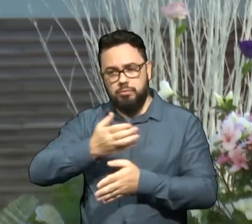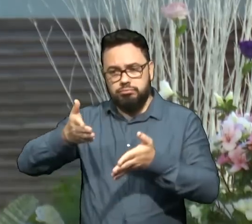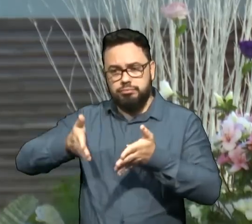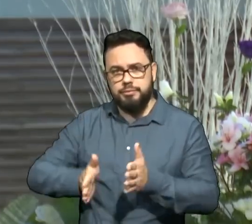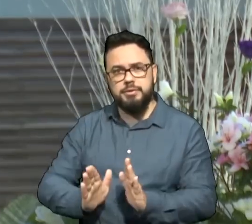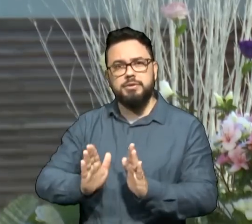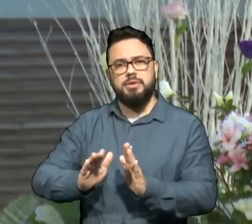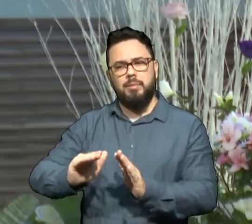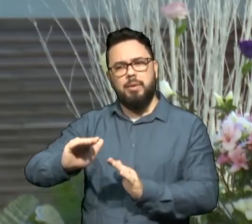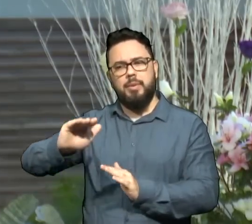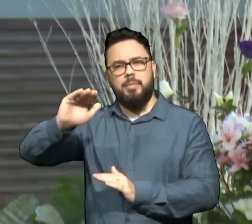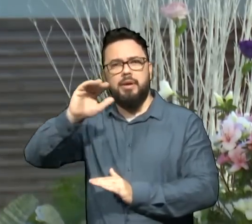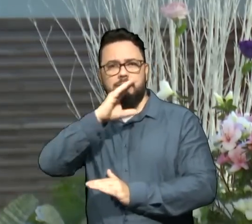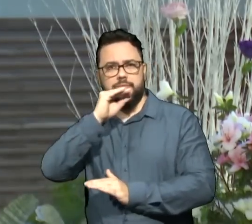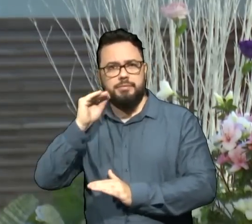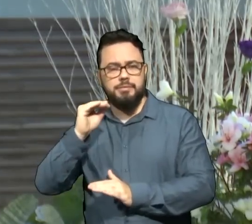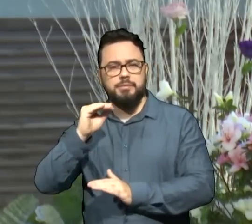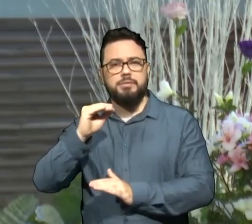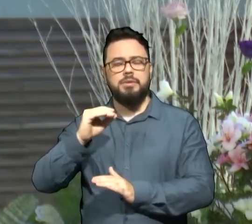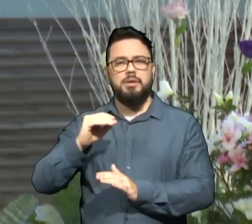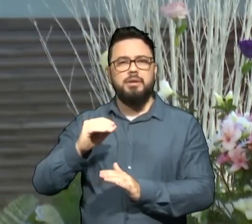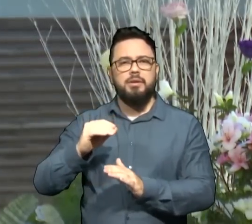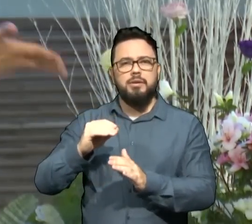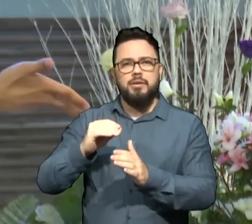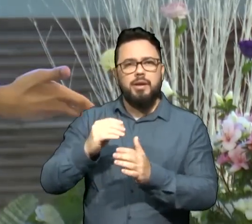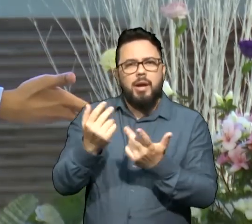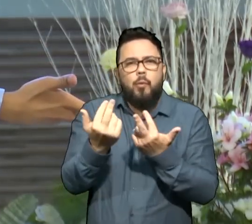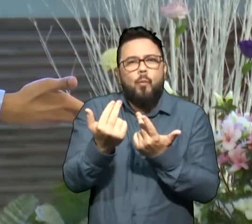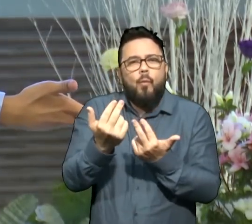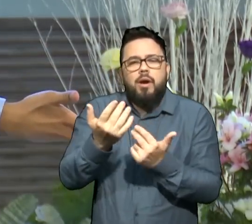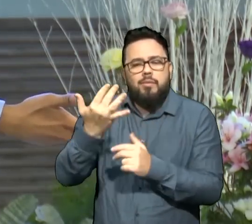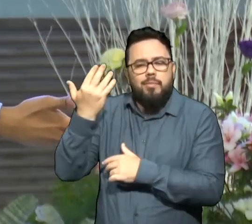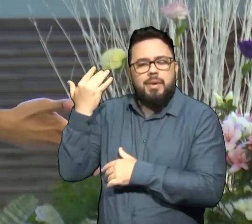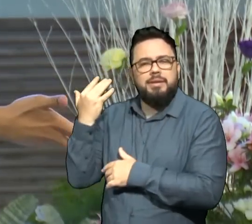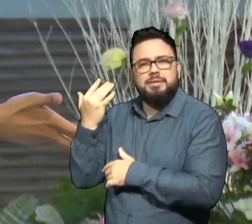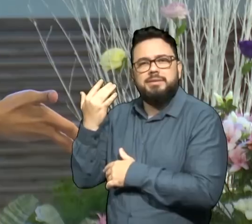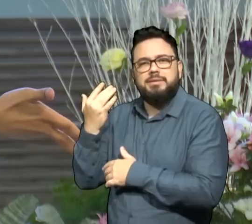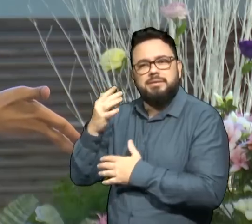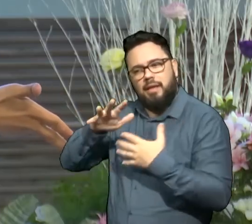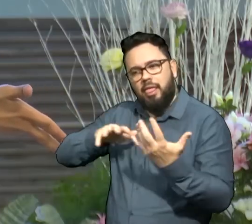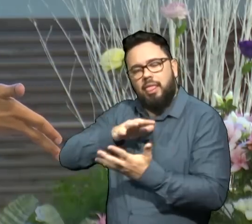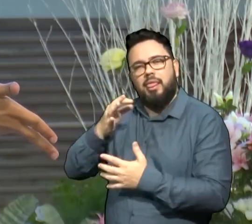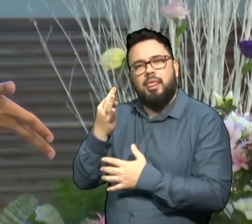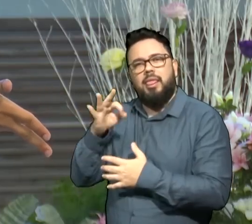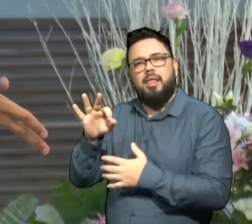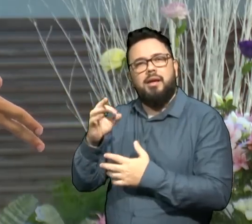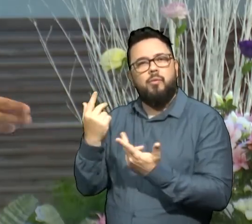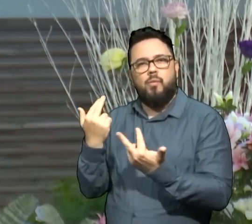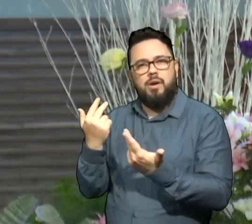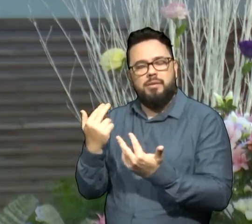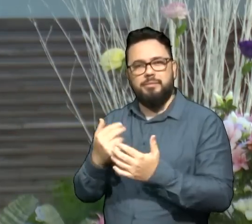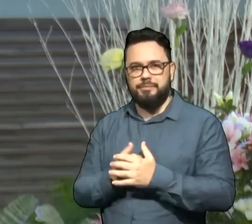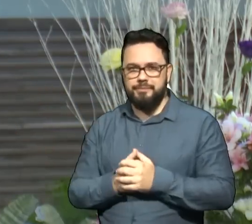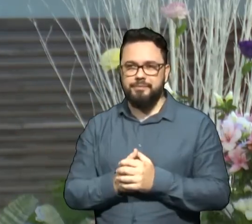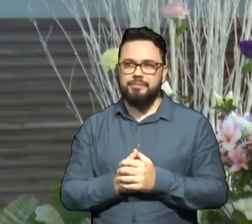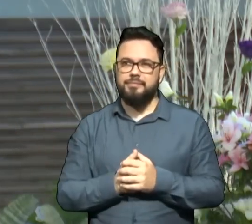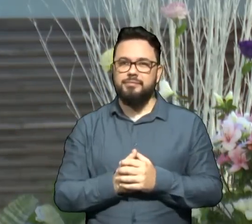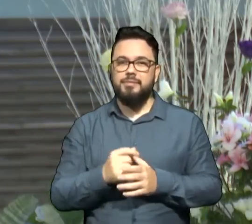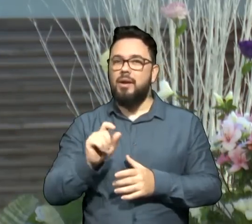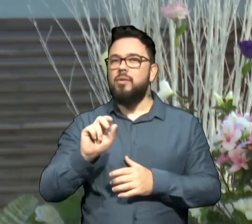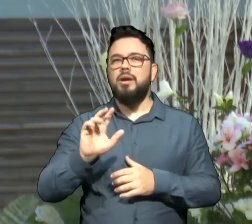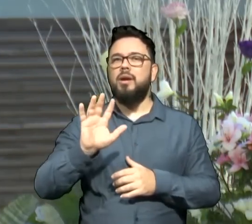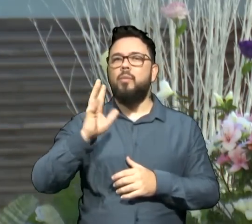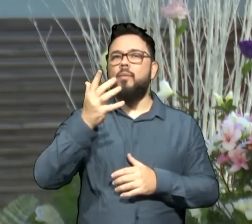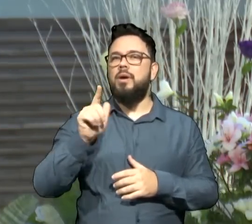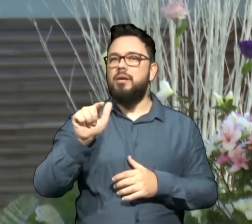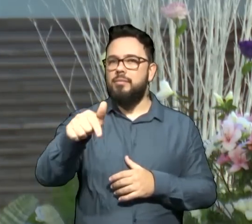uma espécie de Revolução Francesa no caso Judaica daquela época e a consequência disso foi